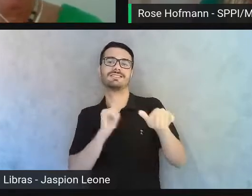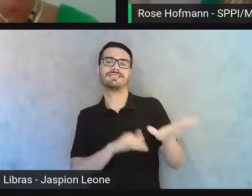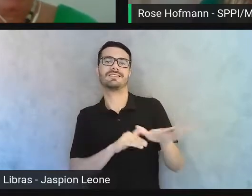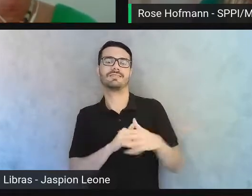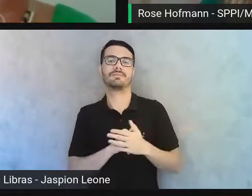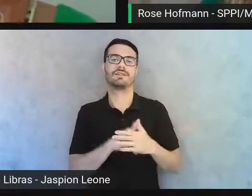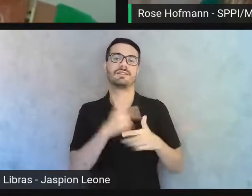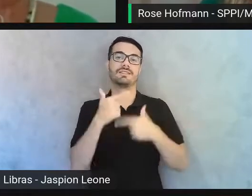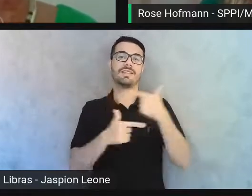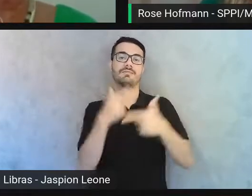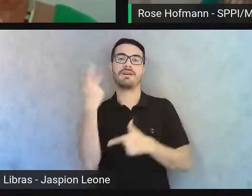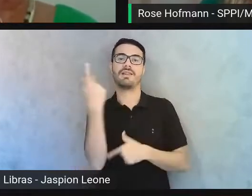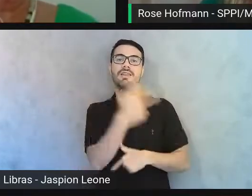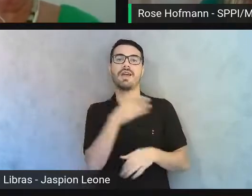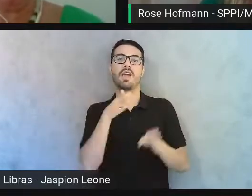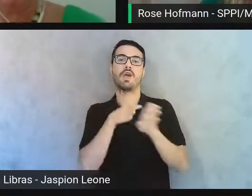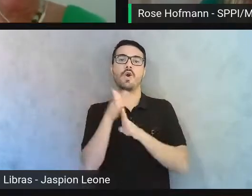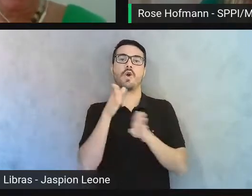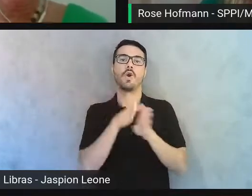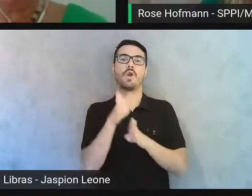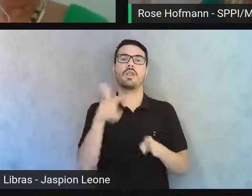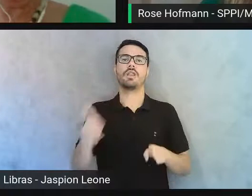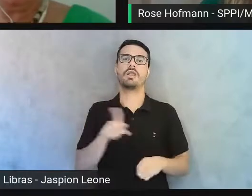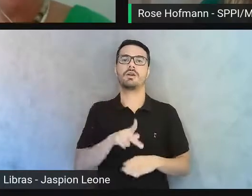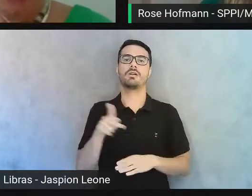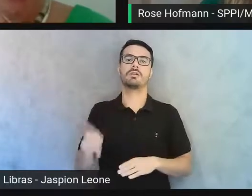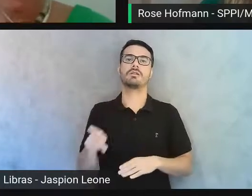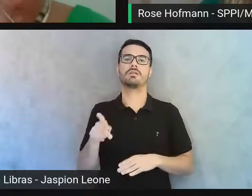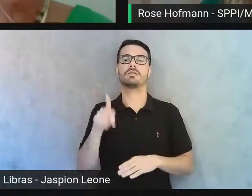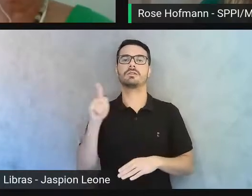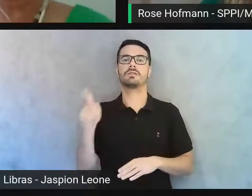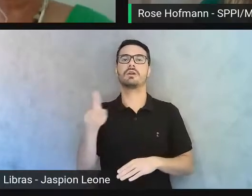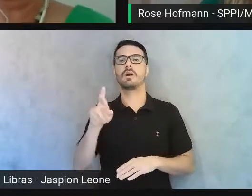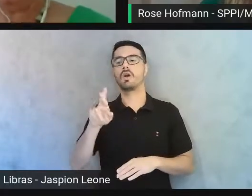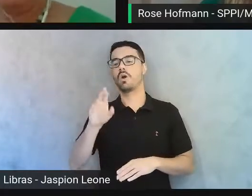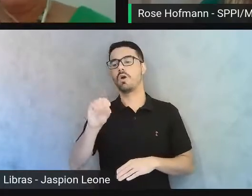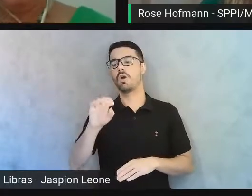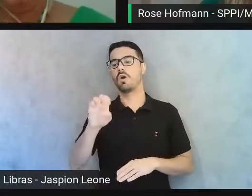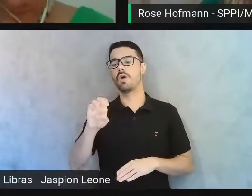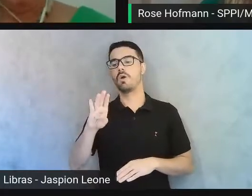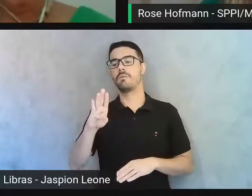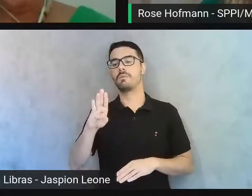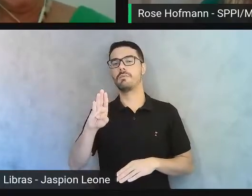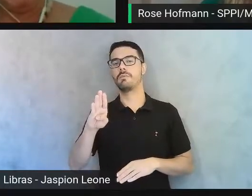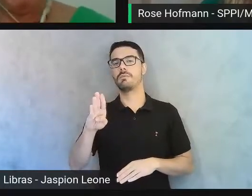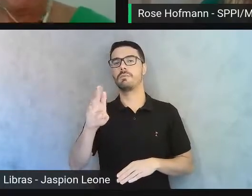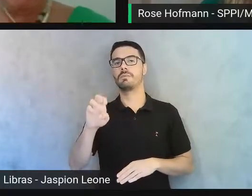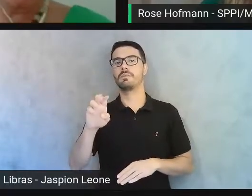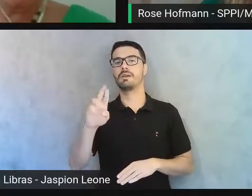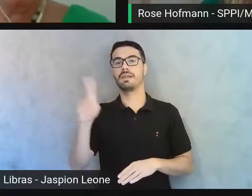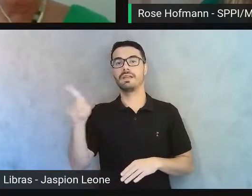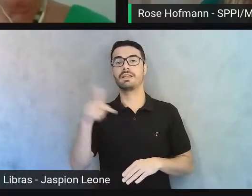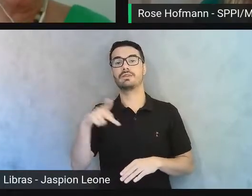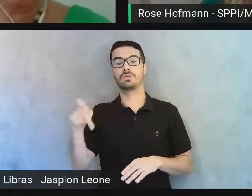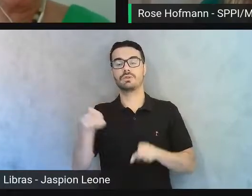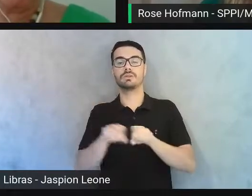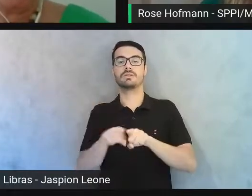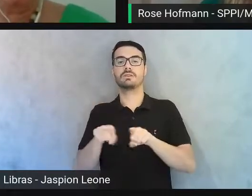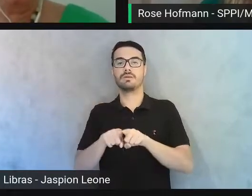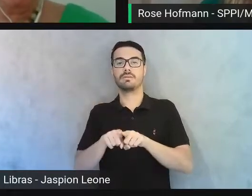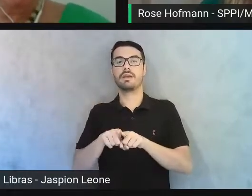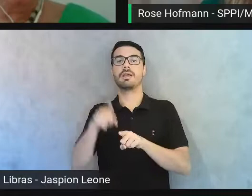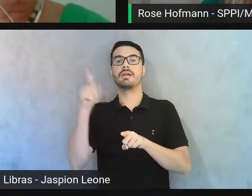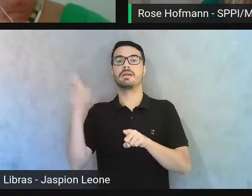trabalho dela, foi orientada pelo professor Maurício Schneider, que é também docente permanente do nosso